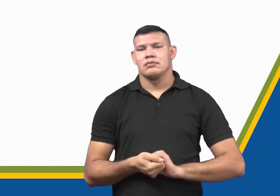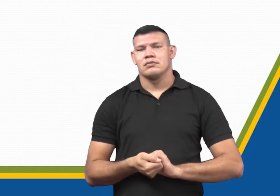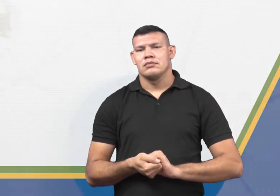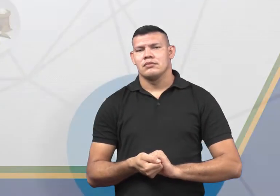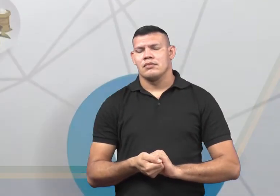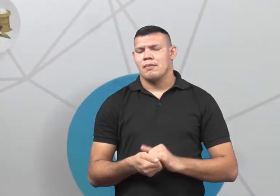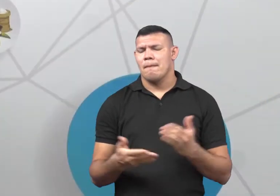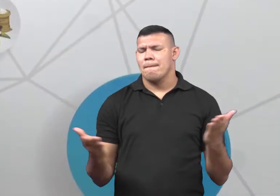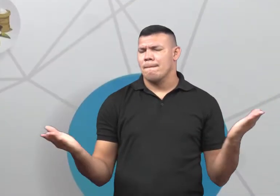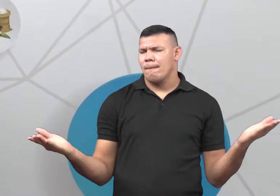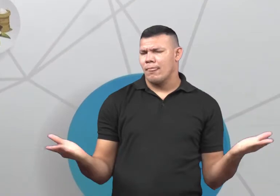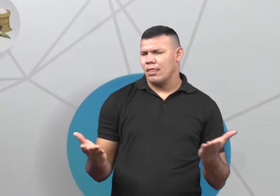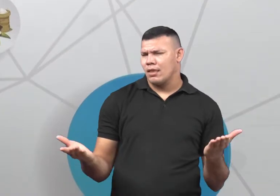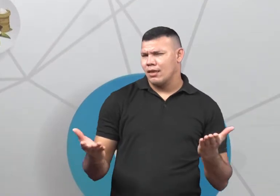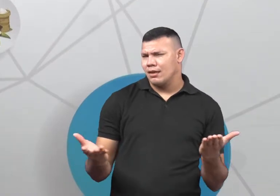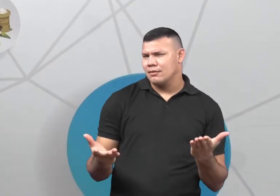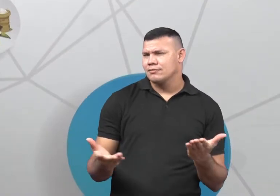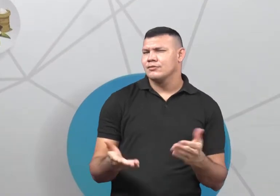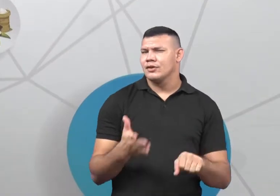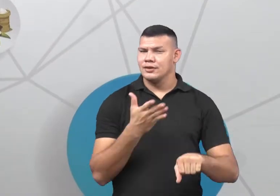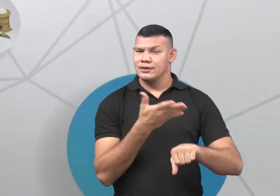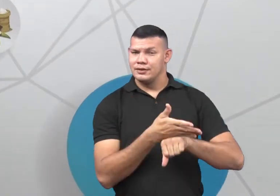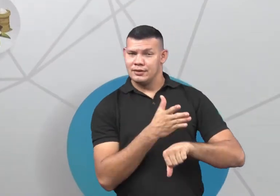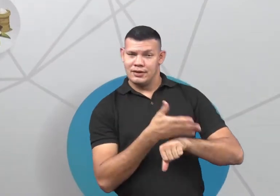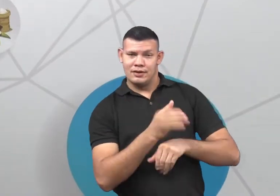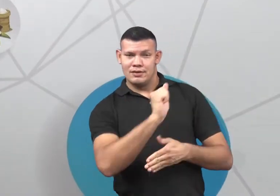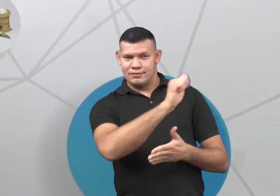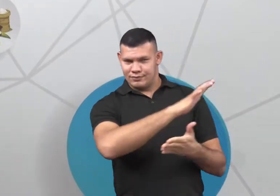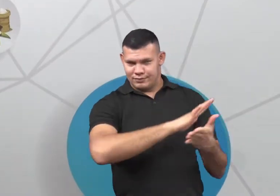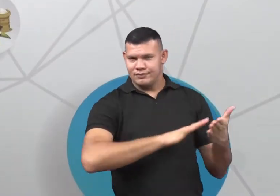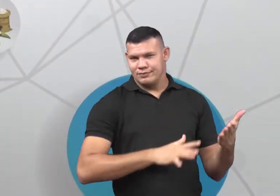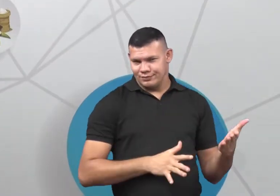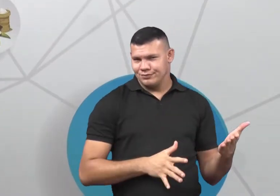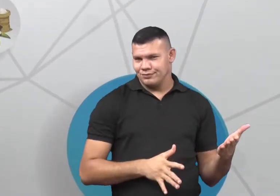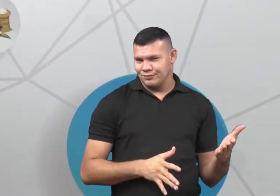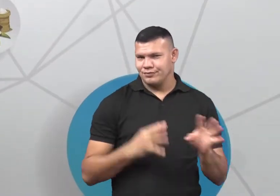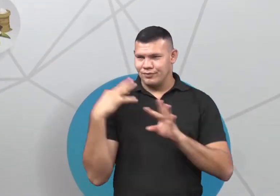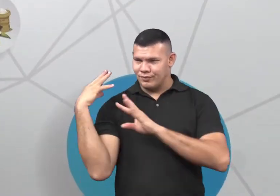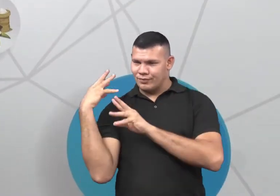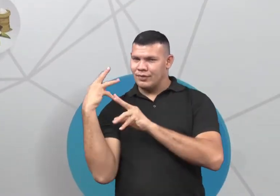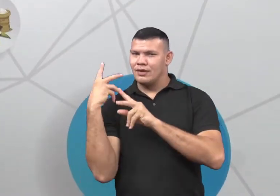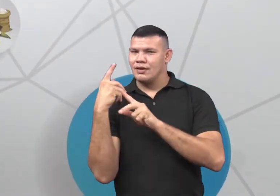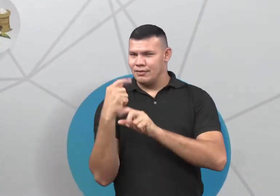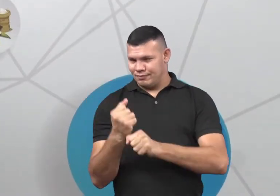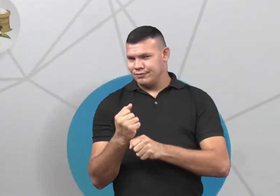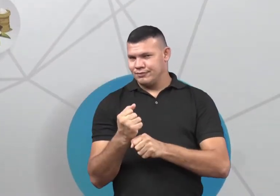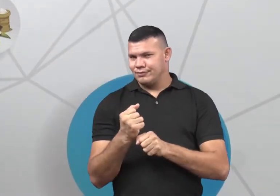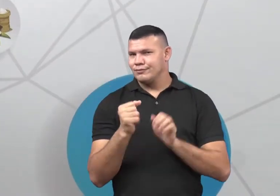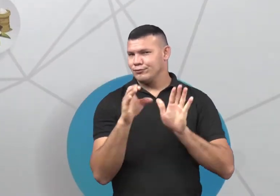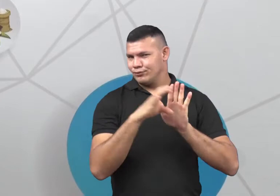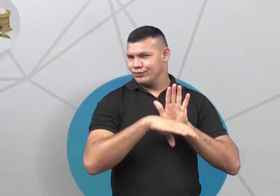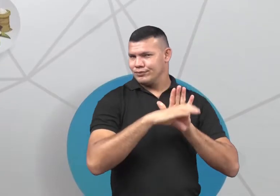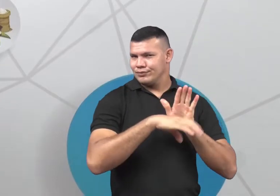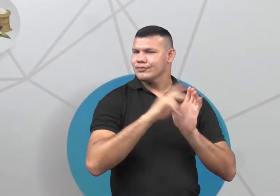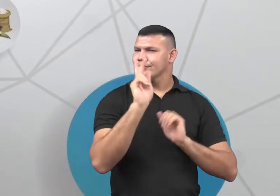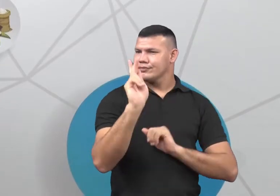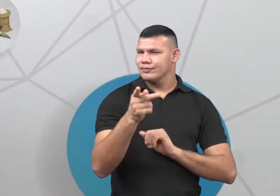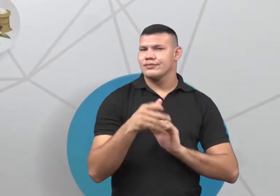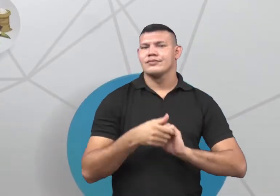E agora eu trouxe umas atividades, uns exercícios, para que a gente possa fazer uma revisão do que a gente viu até aqui na aula,